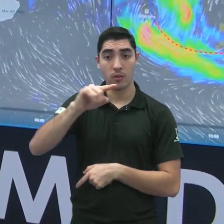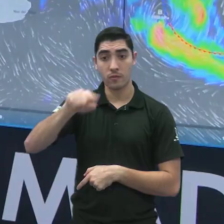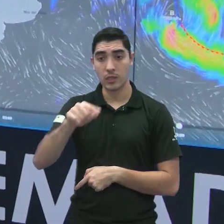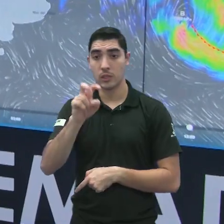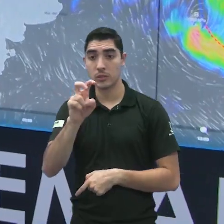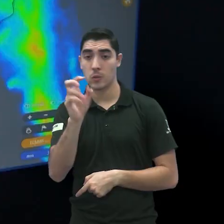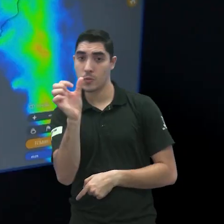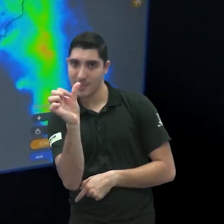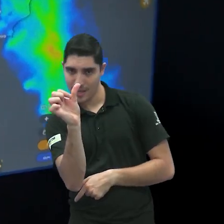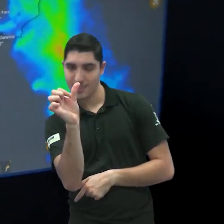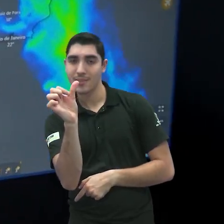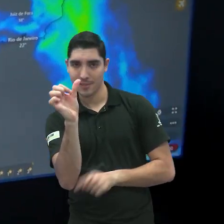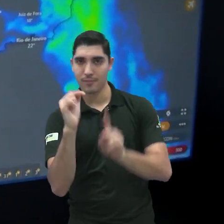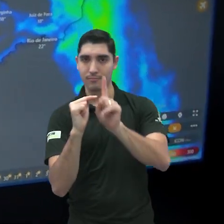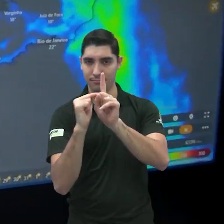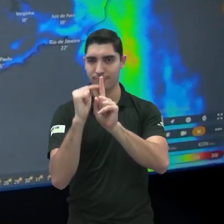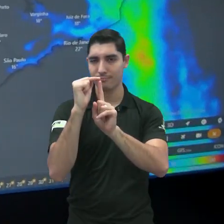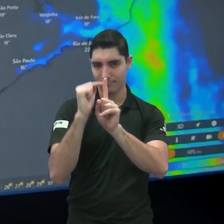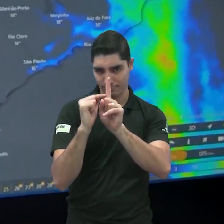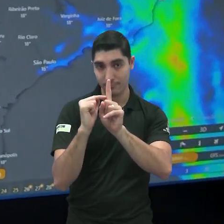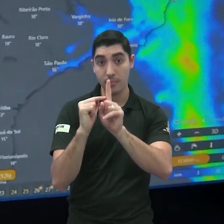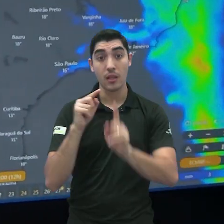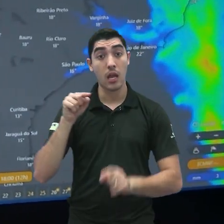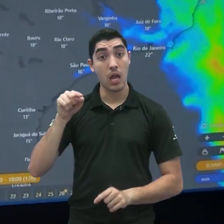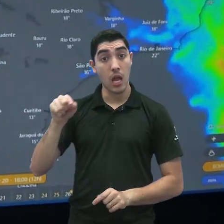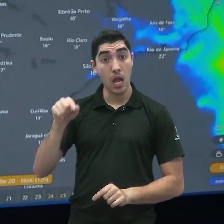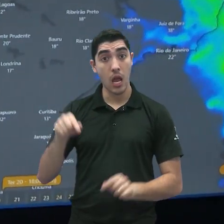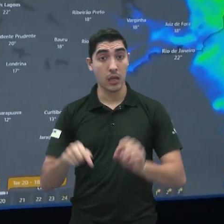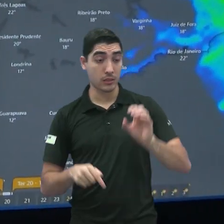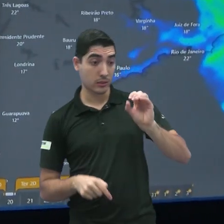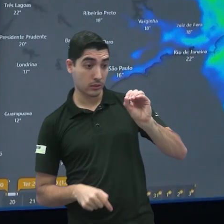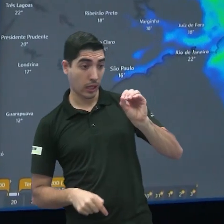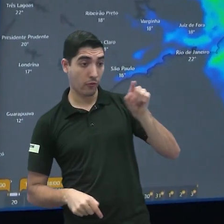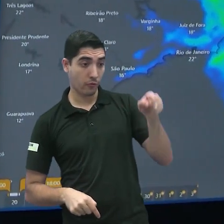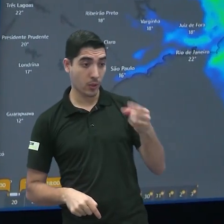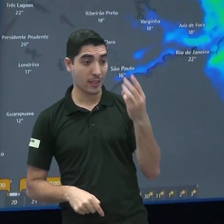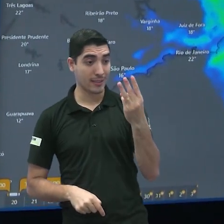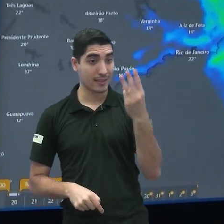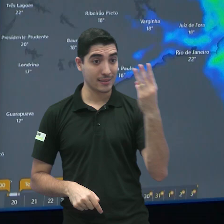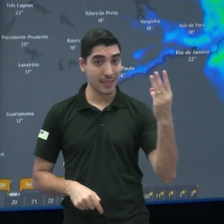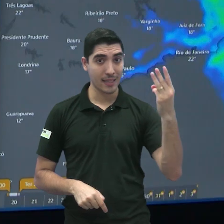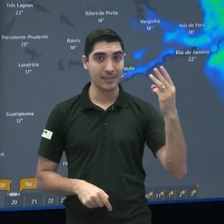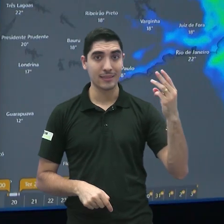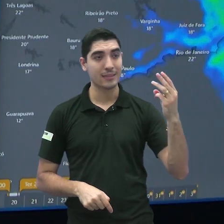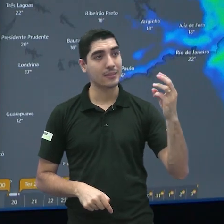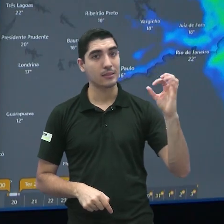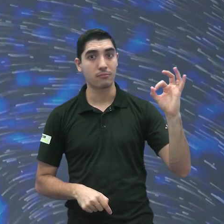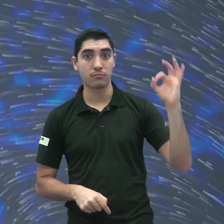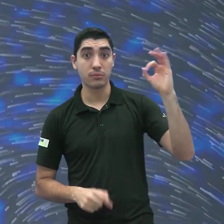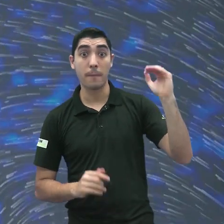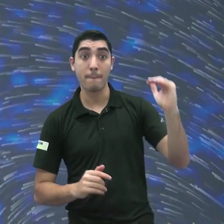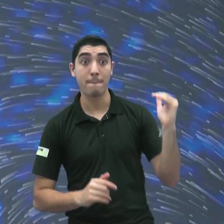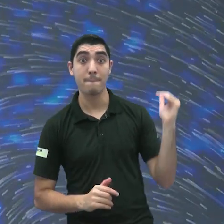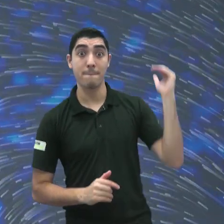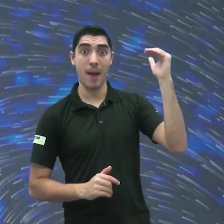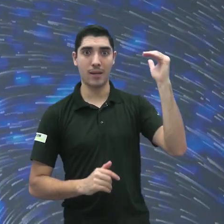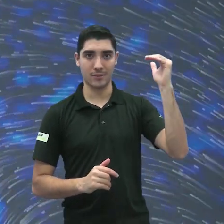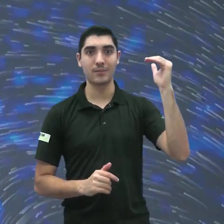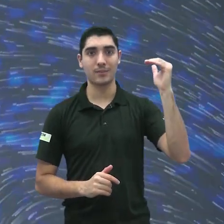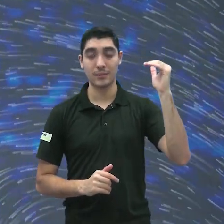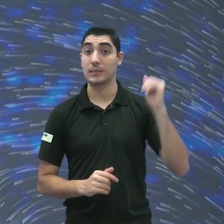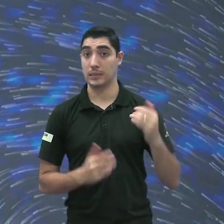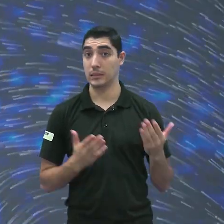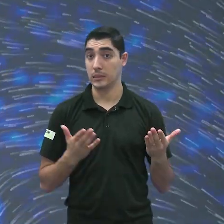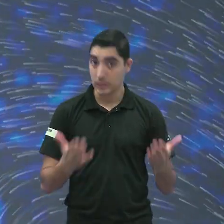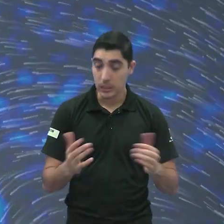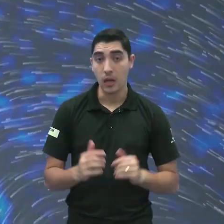24,56 graus. O número ficou 0,33 graus acima da média histórica, colocando o ano